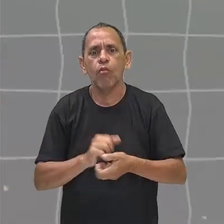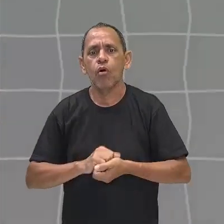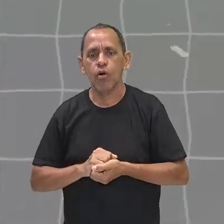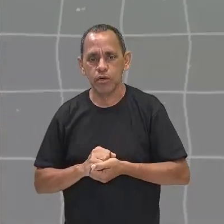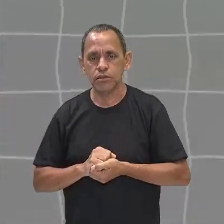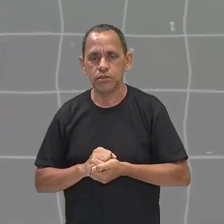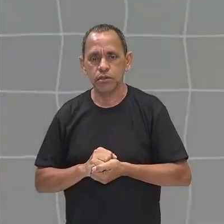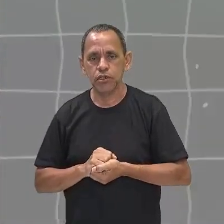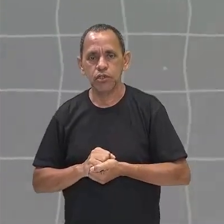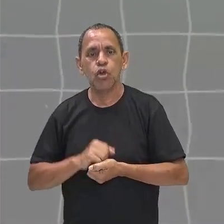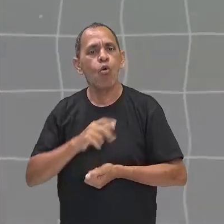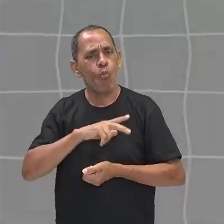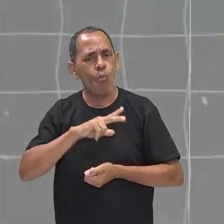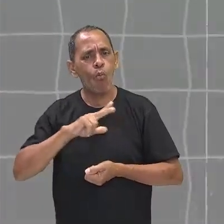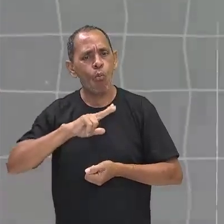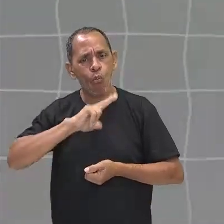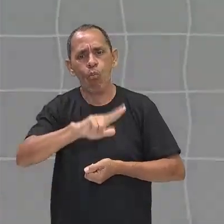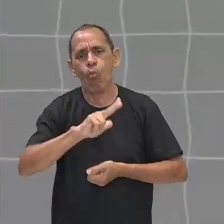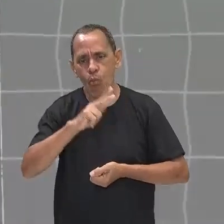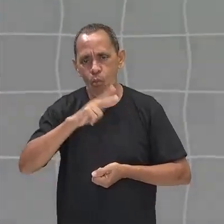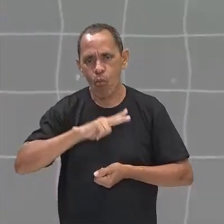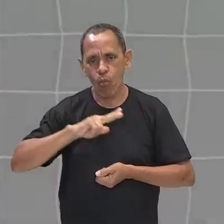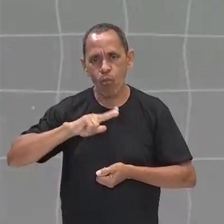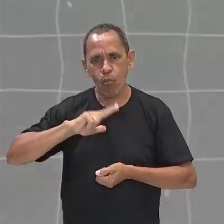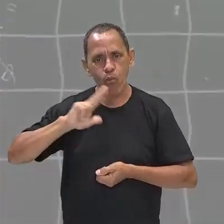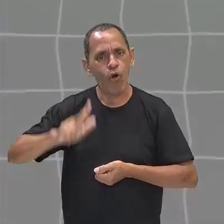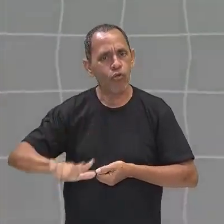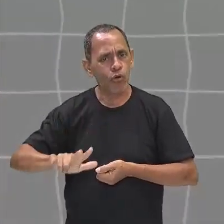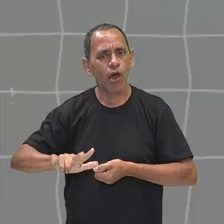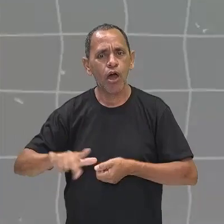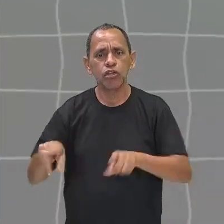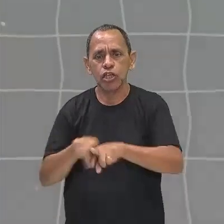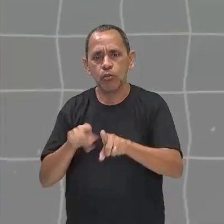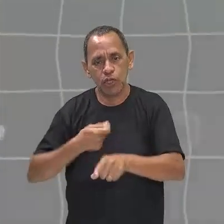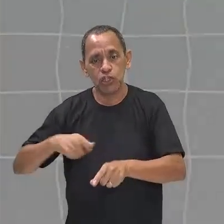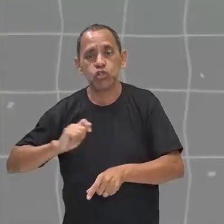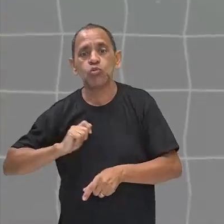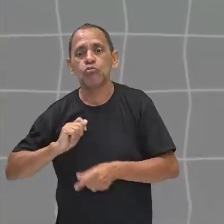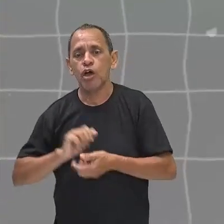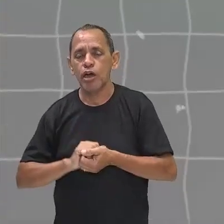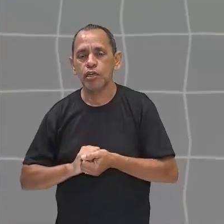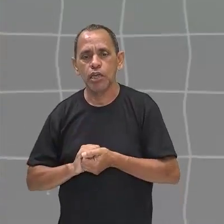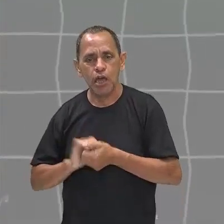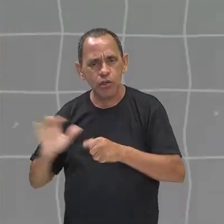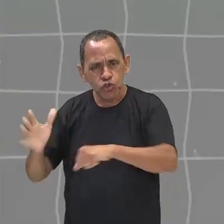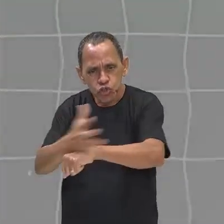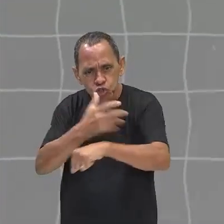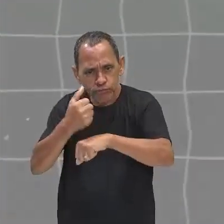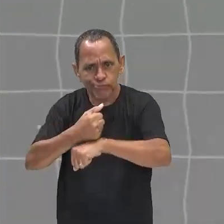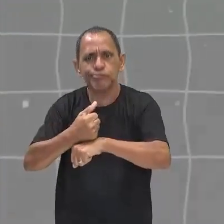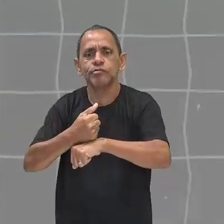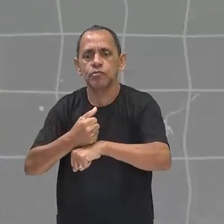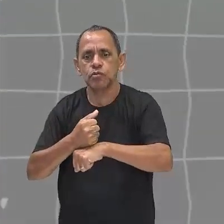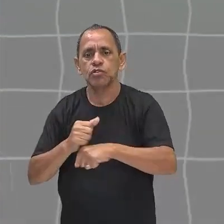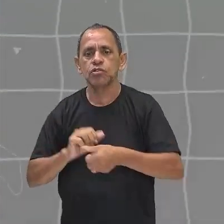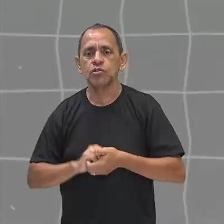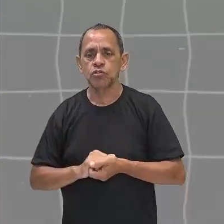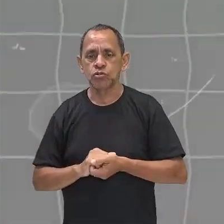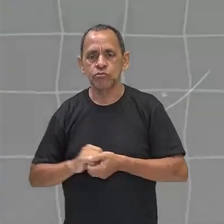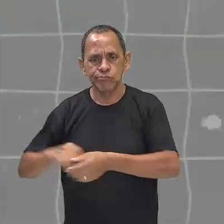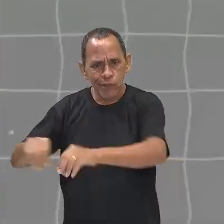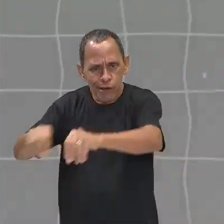então, passa a ser o real colonizador desse território. E a partir desse processo de colonização